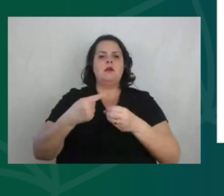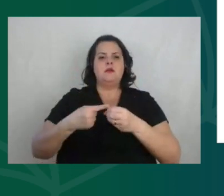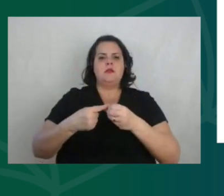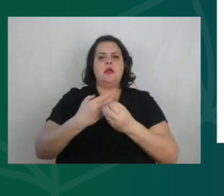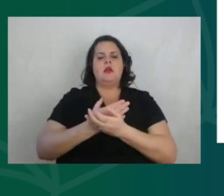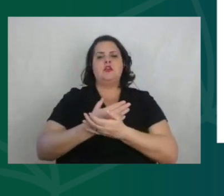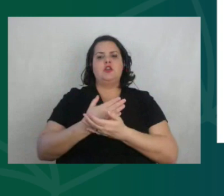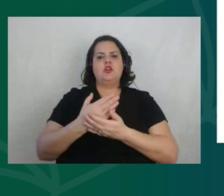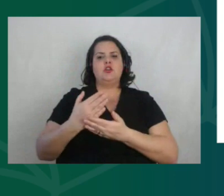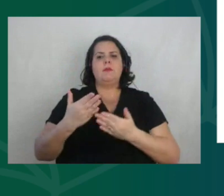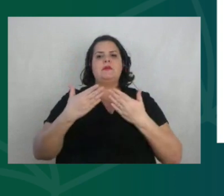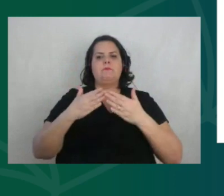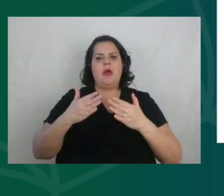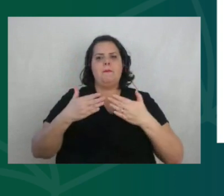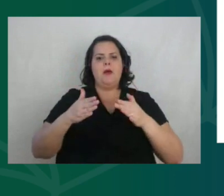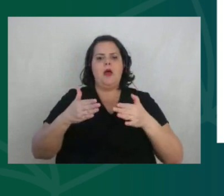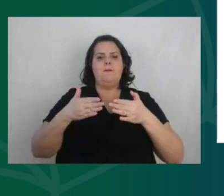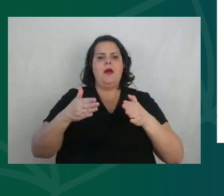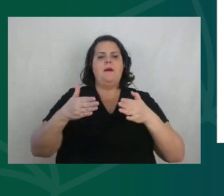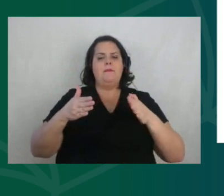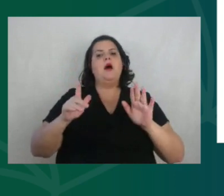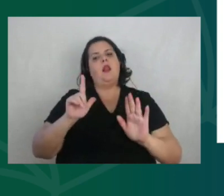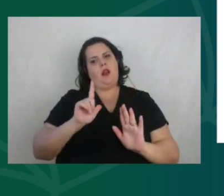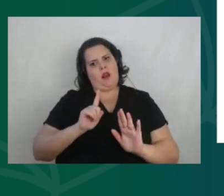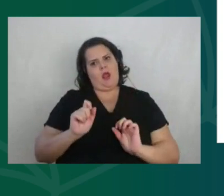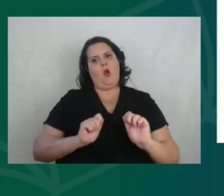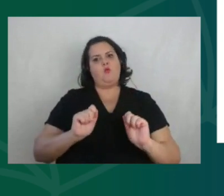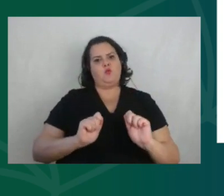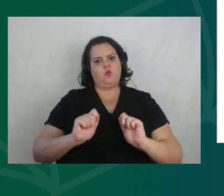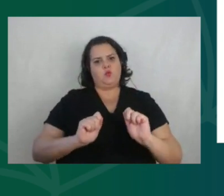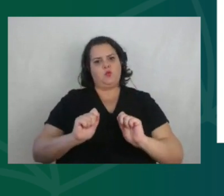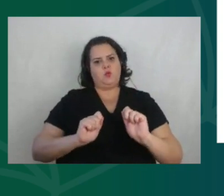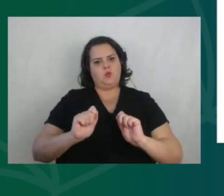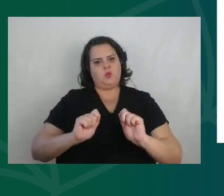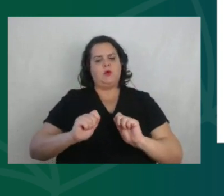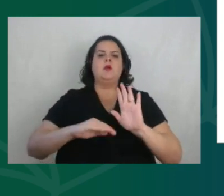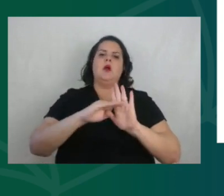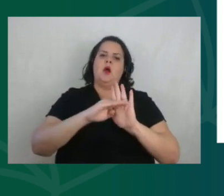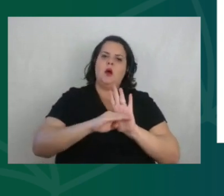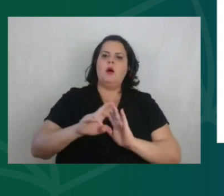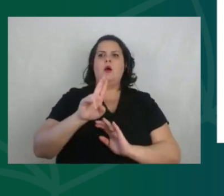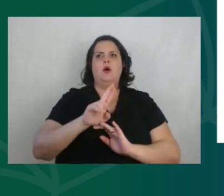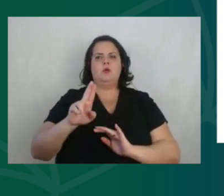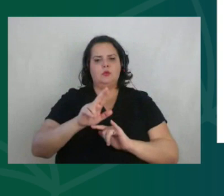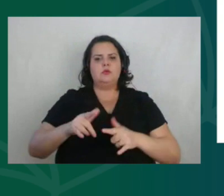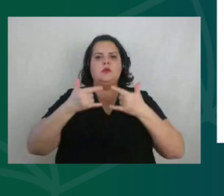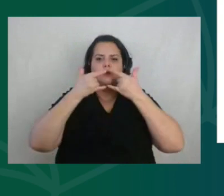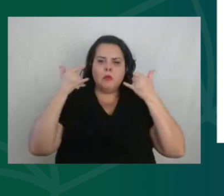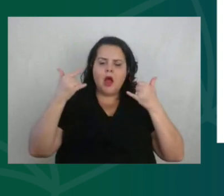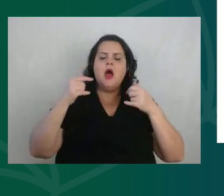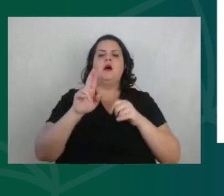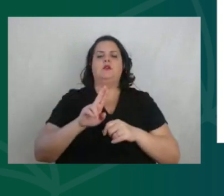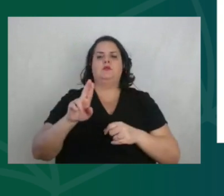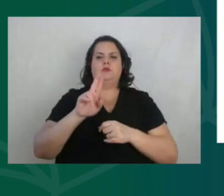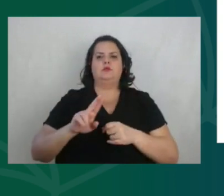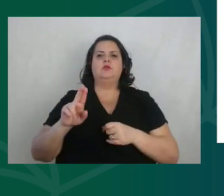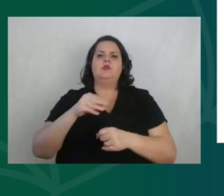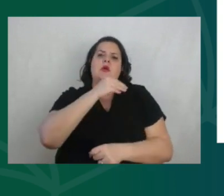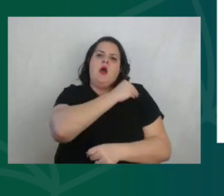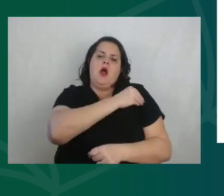retomando as suas atividades com restrições, com horários, utilizando máscara, álcool gel, respeitando o